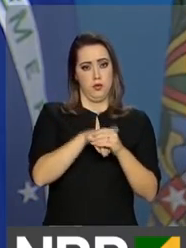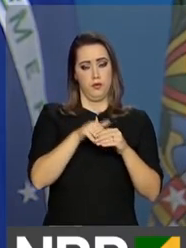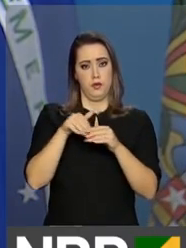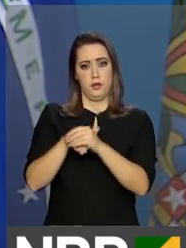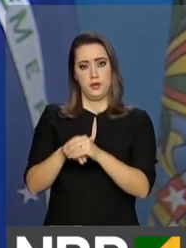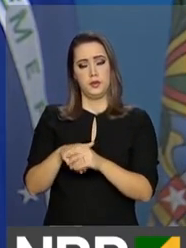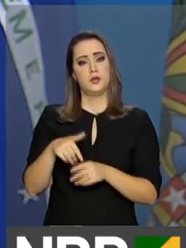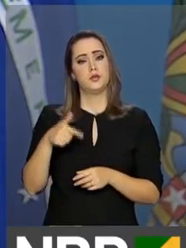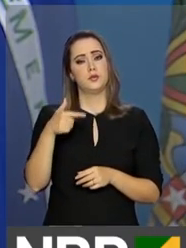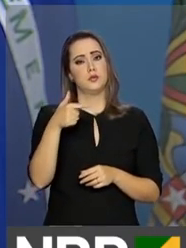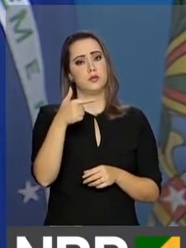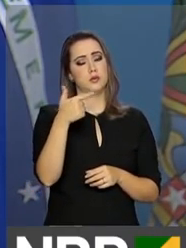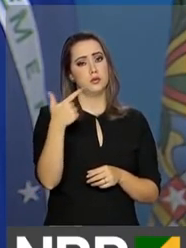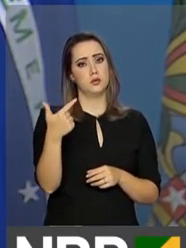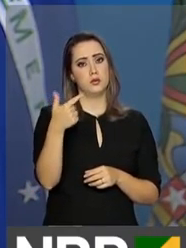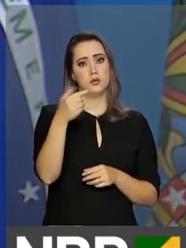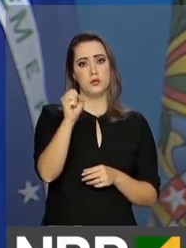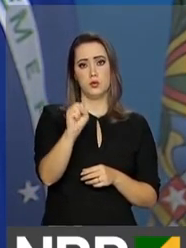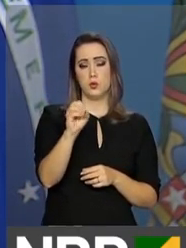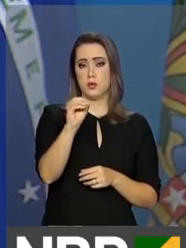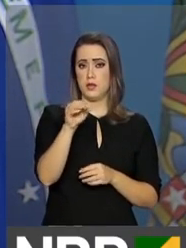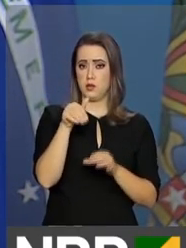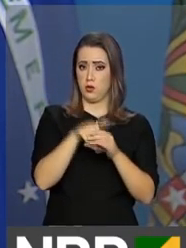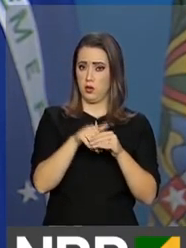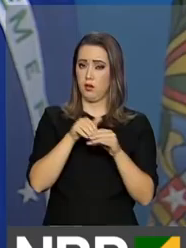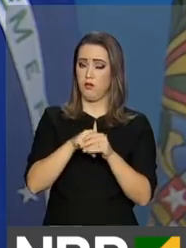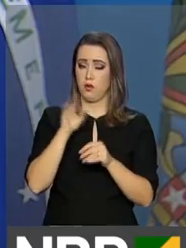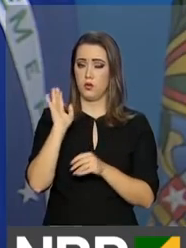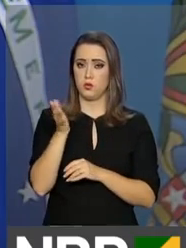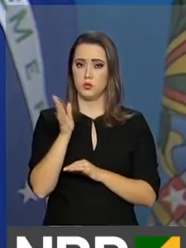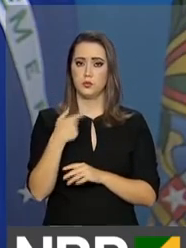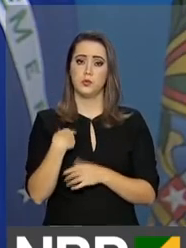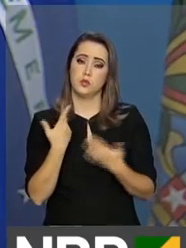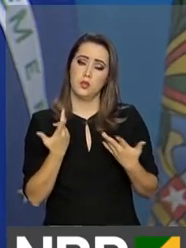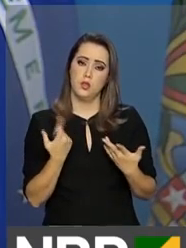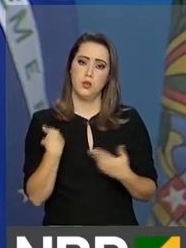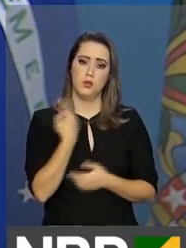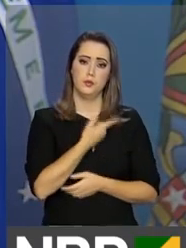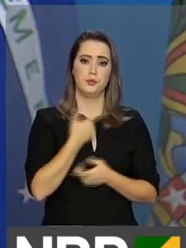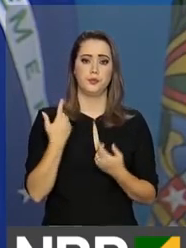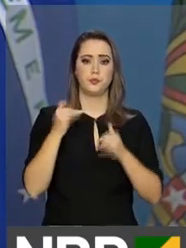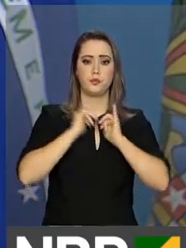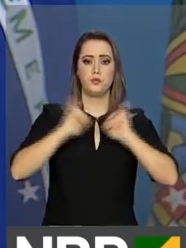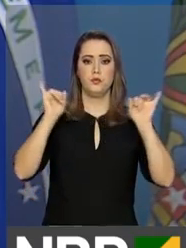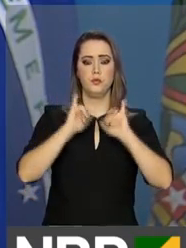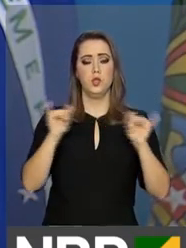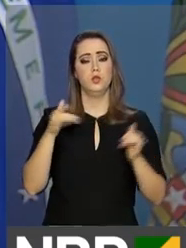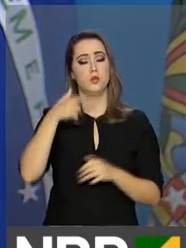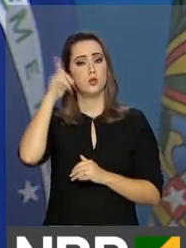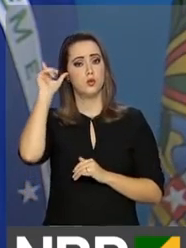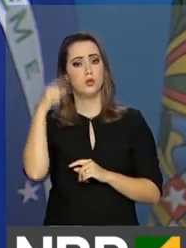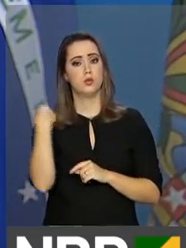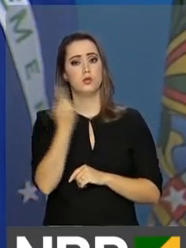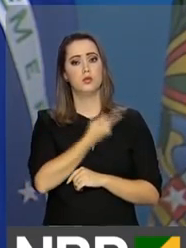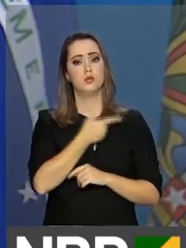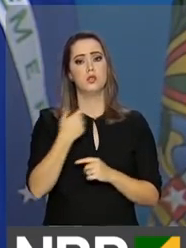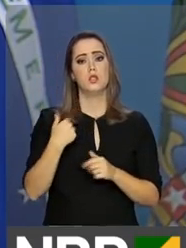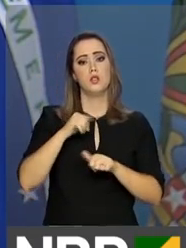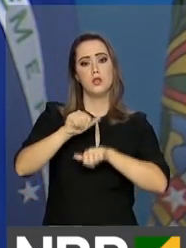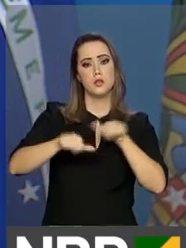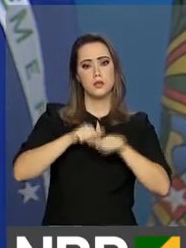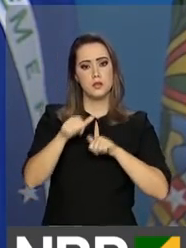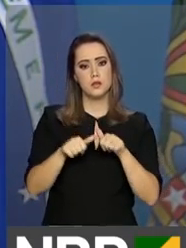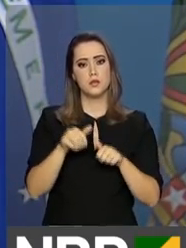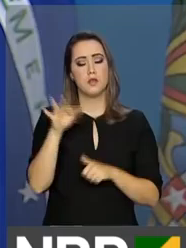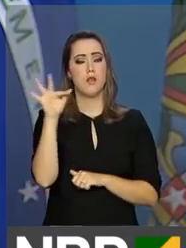Há uma campanha muito grande, há uma compreensão muito grande. Daí a razão pela qual se anunciou no dia de ontem que nós